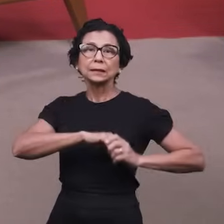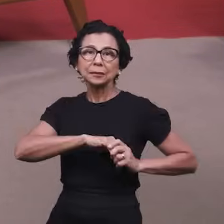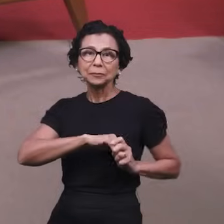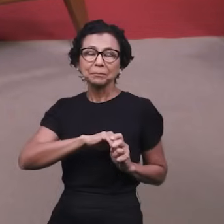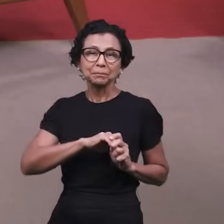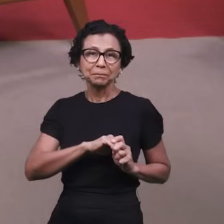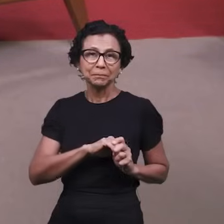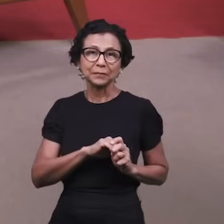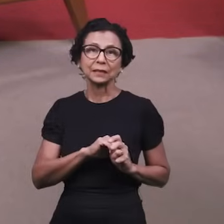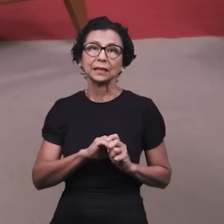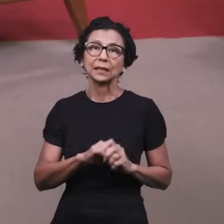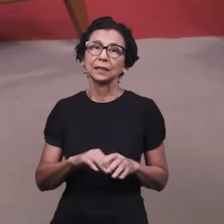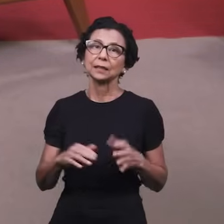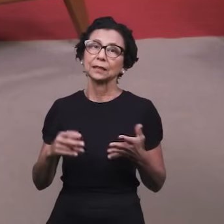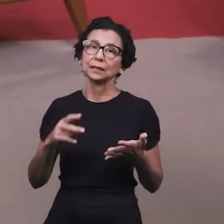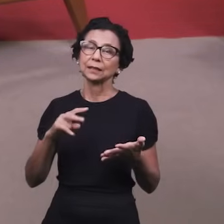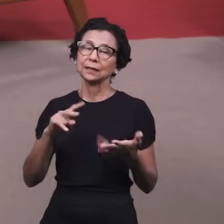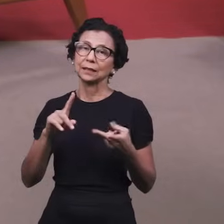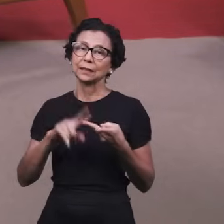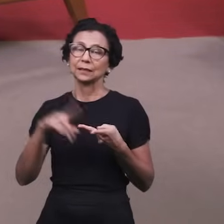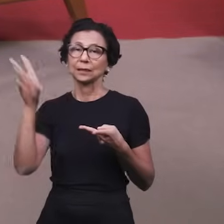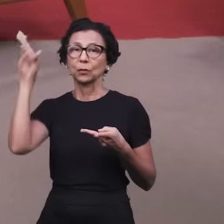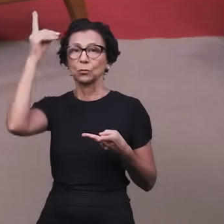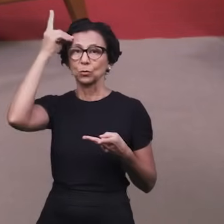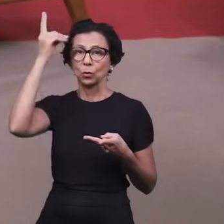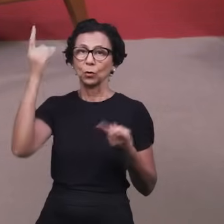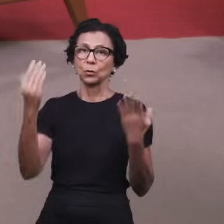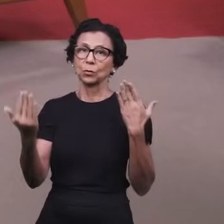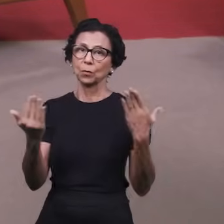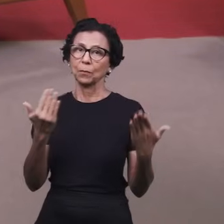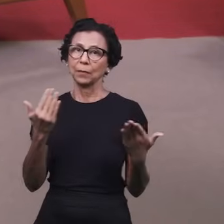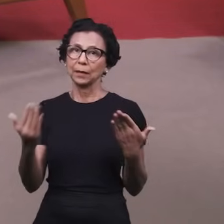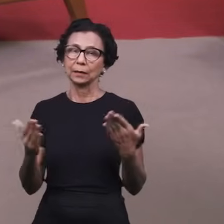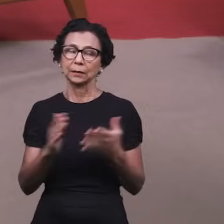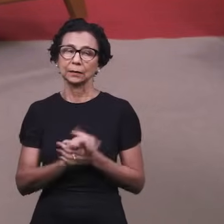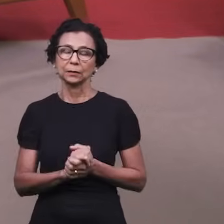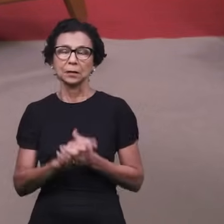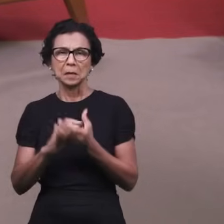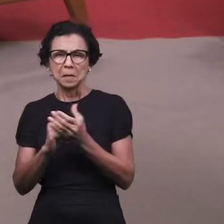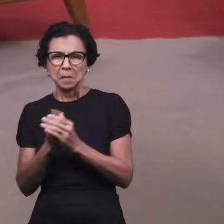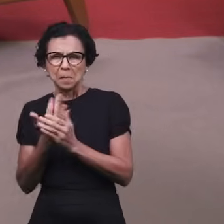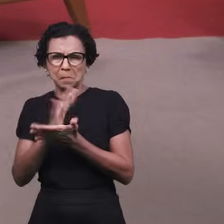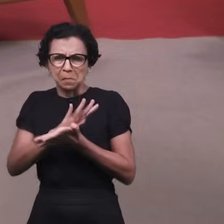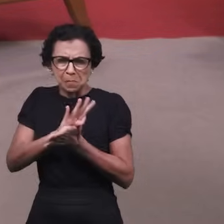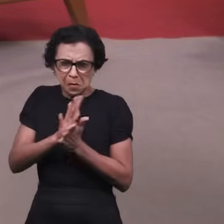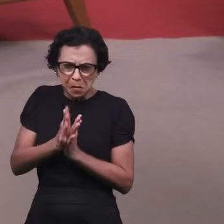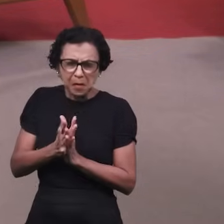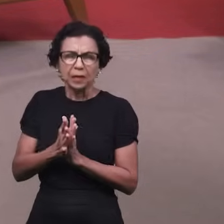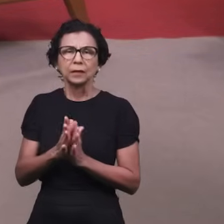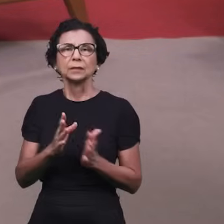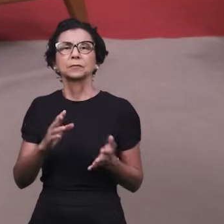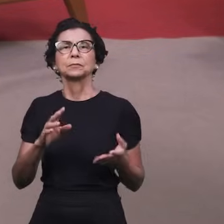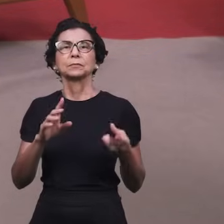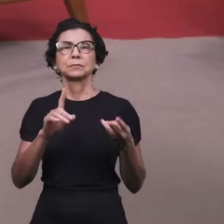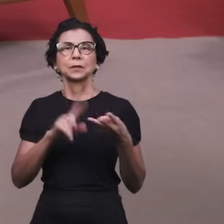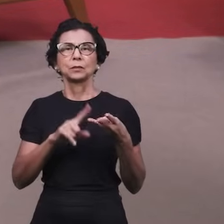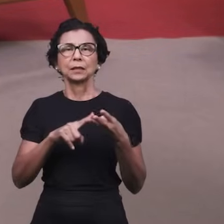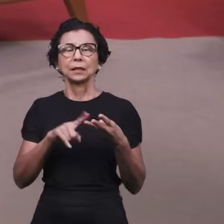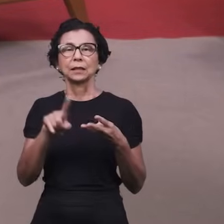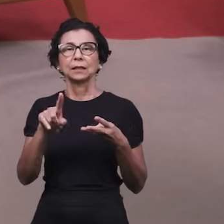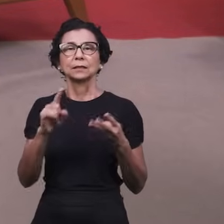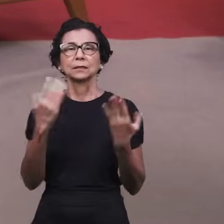Até aqui o Senhor nos sustentou. Glórias a Deus. Né? Você vê a experiência, trombetas e festas. Cada